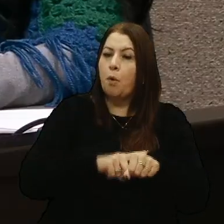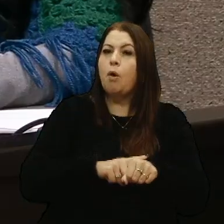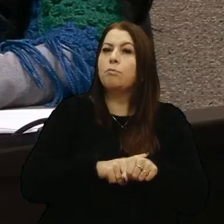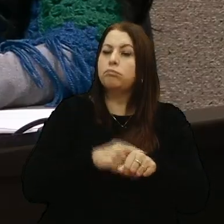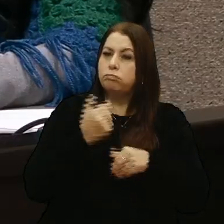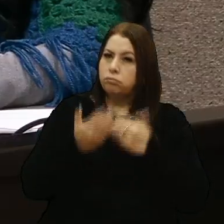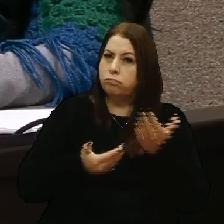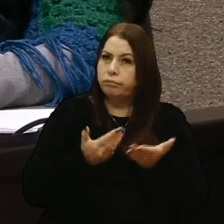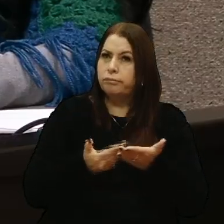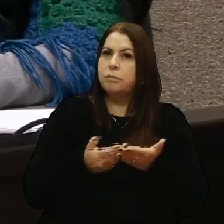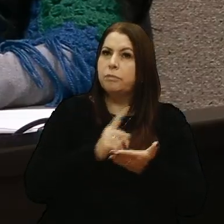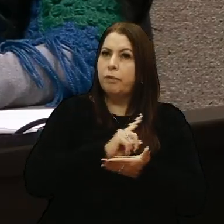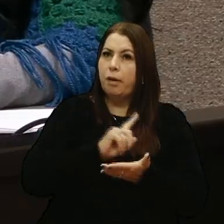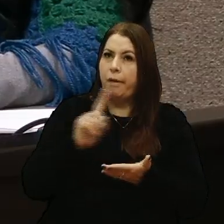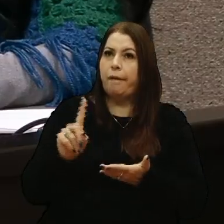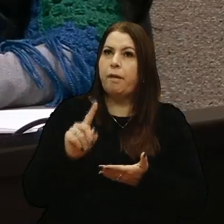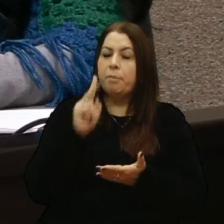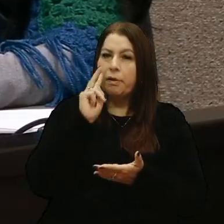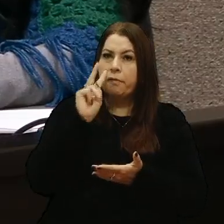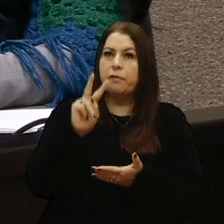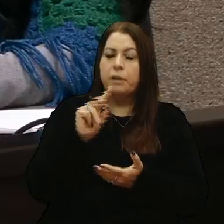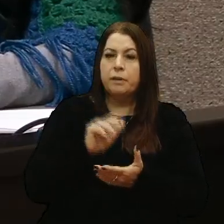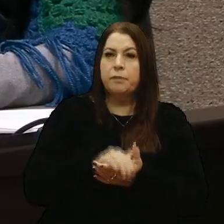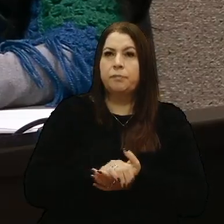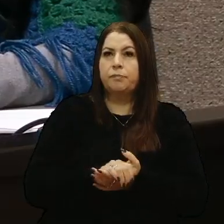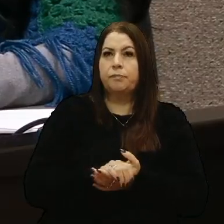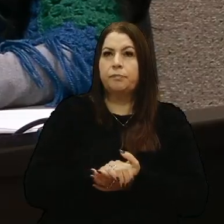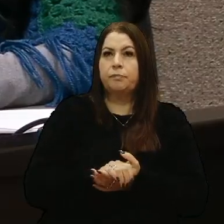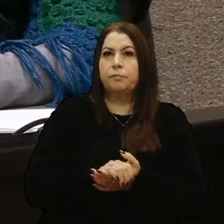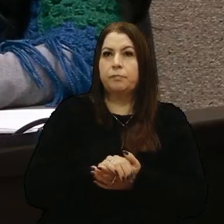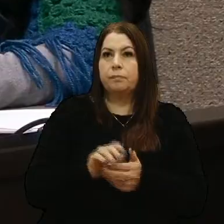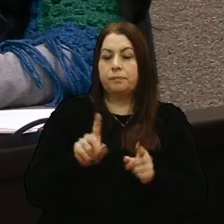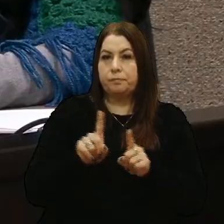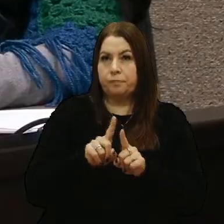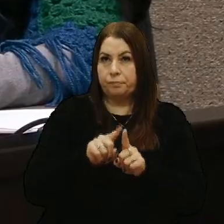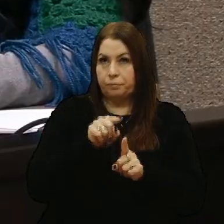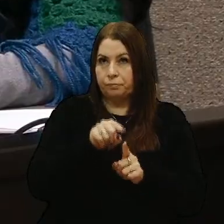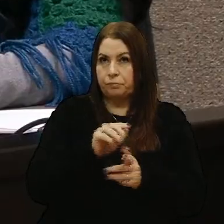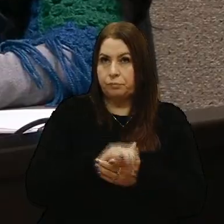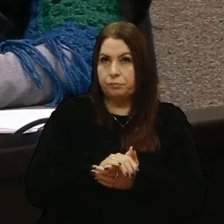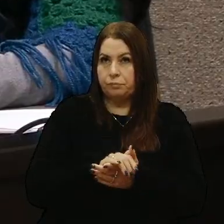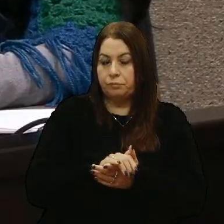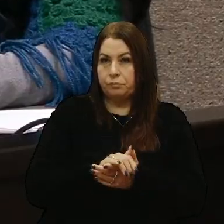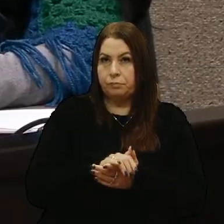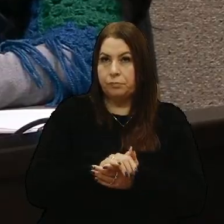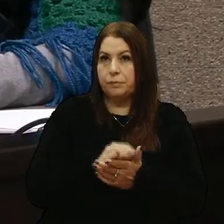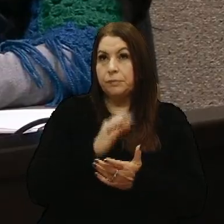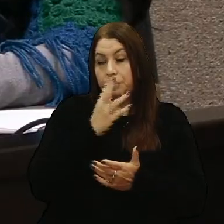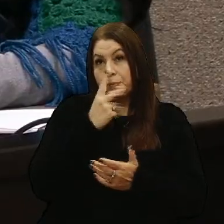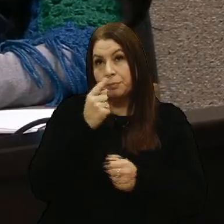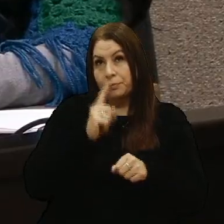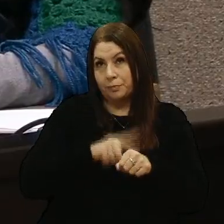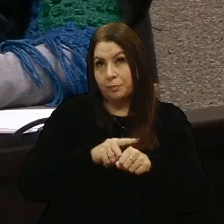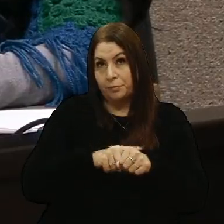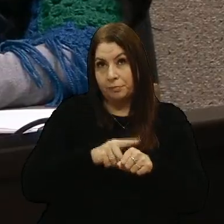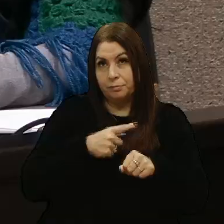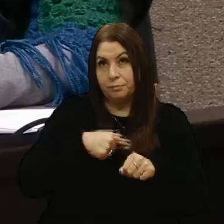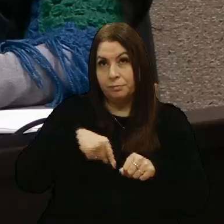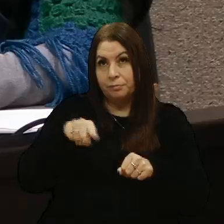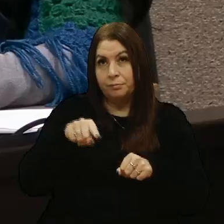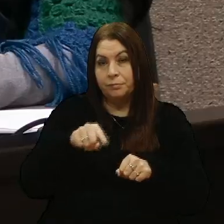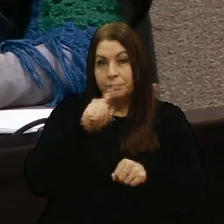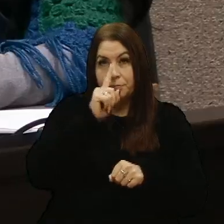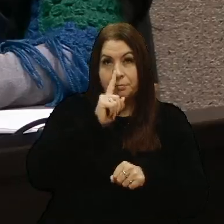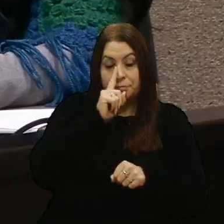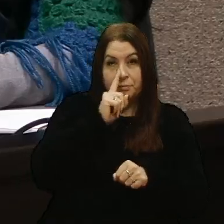nos atendeu, foi lá para verificar aquela questão, inclusive, né, levou algum tempo para conseguir fazer a travessia, inclusive com